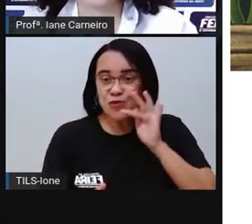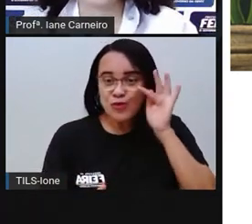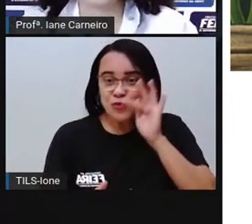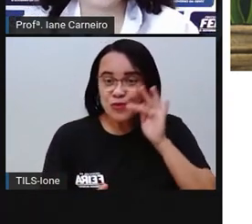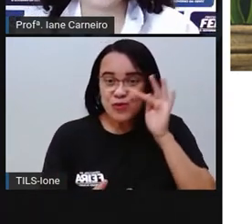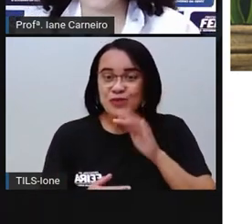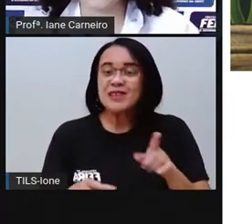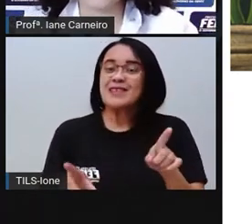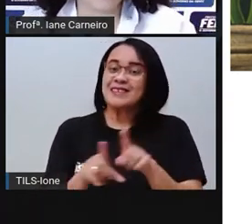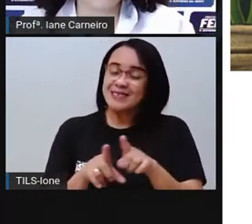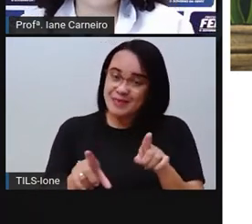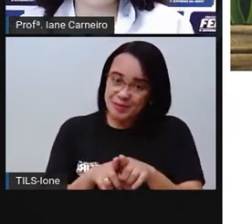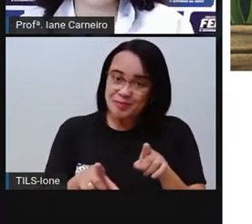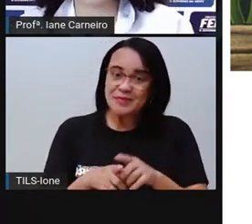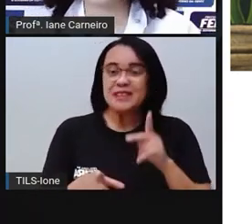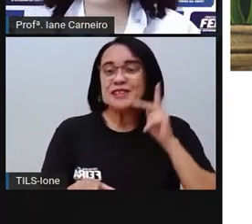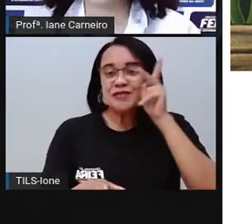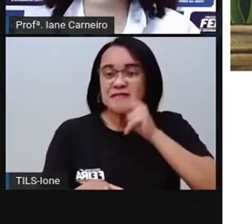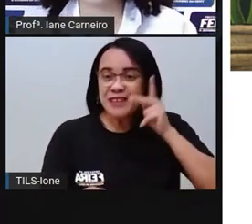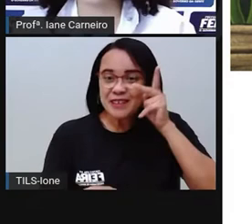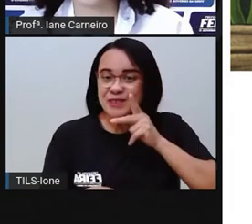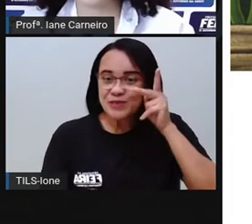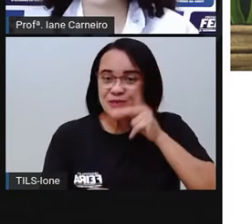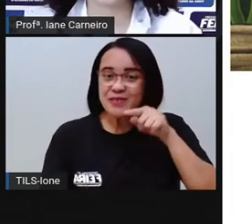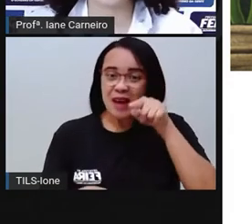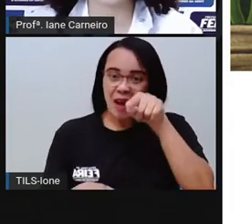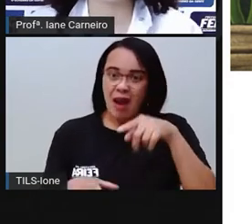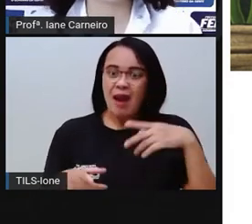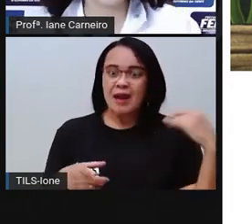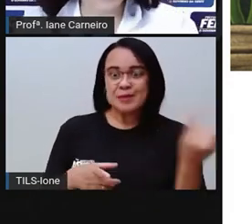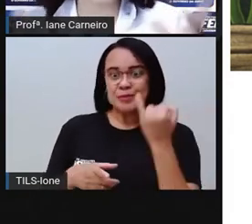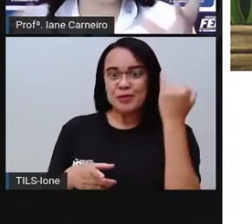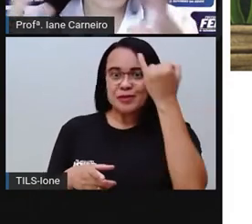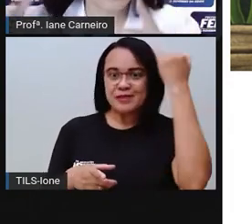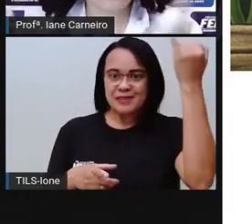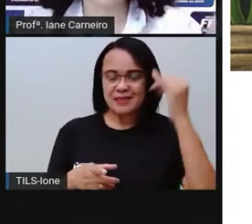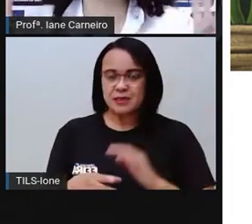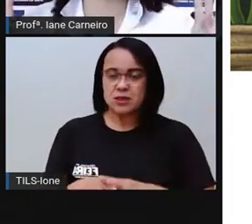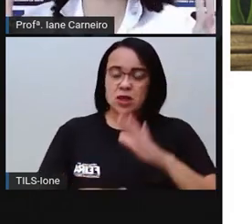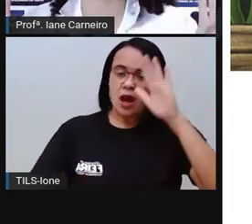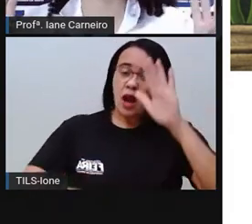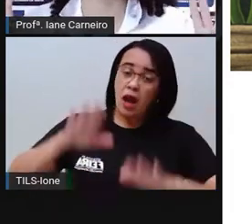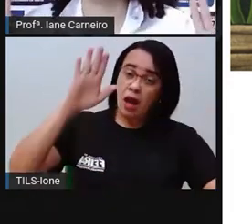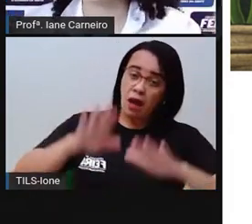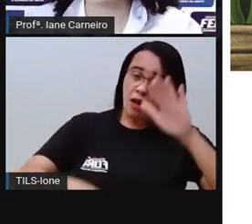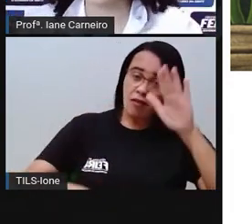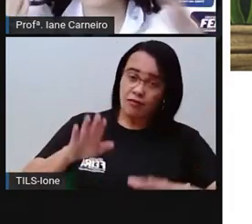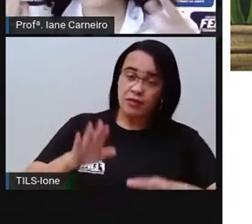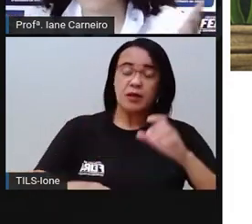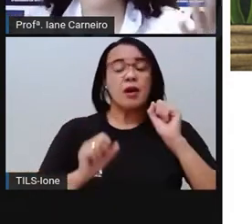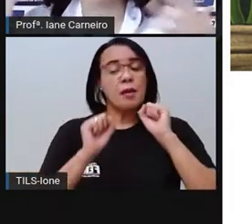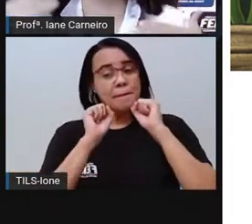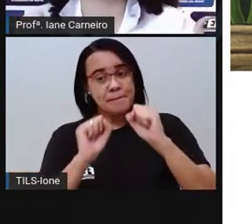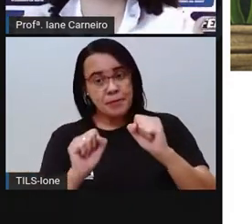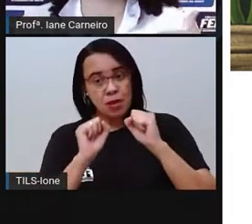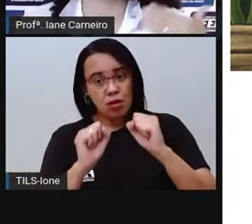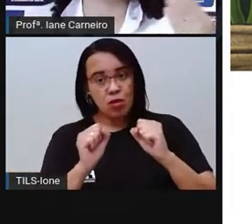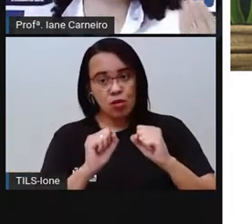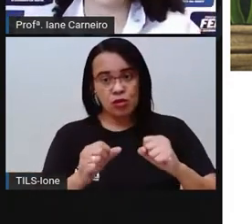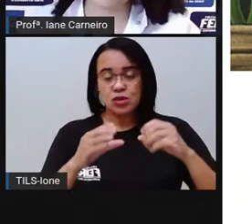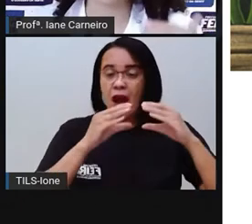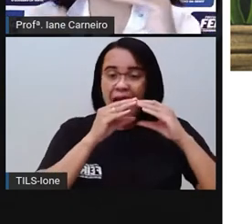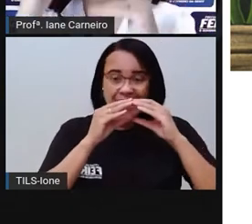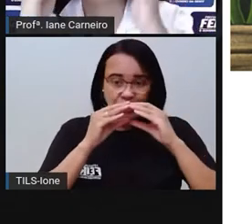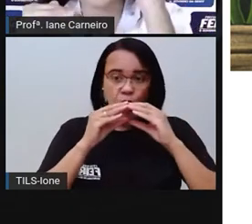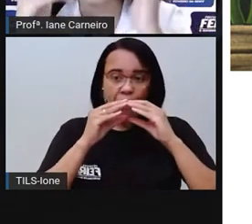o Patrick de Bob Esponja, né, comendo um hambúrguer, comendo uma torta, porque às vezes a gente pode comer essas coisas, né? Mas sempre pode fazer mal.